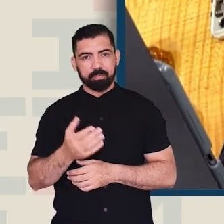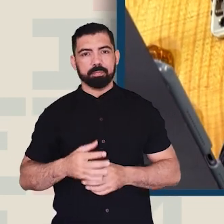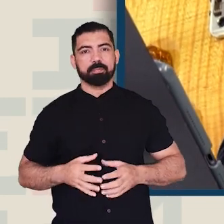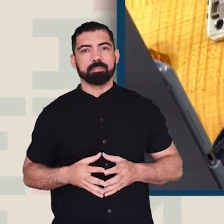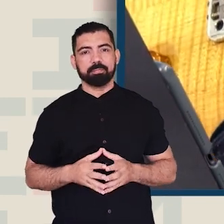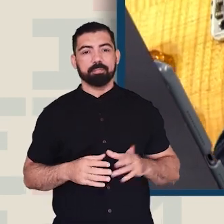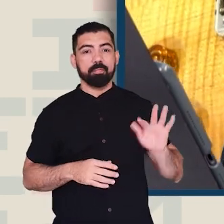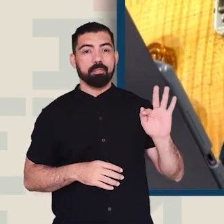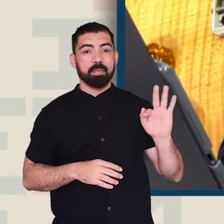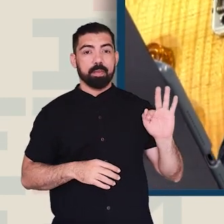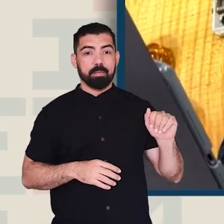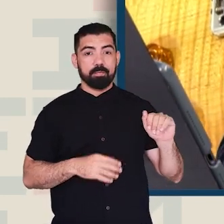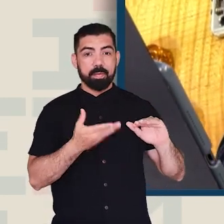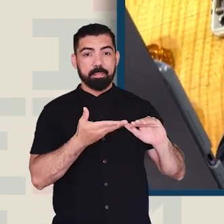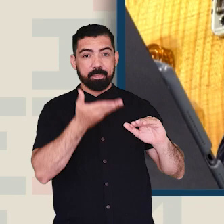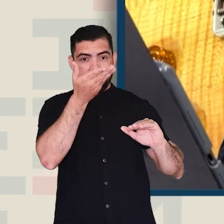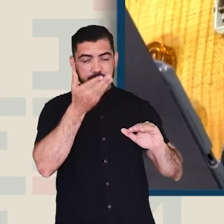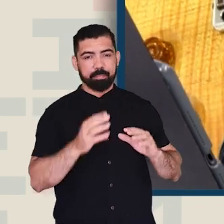Fá maior, né?